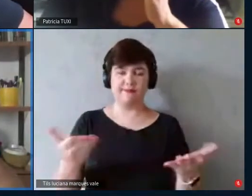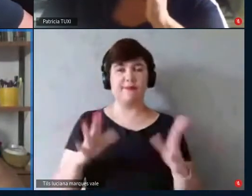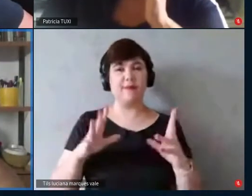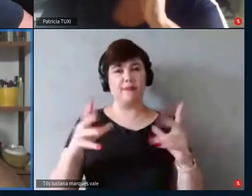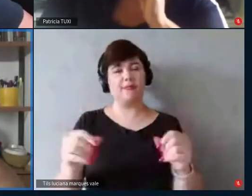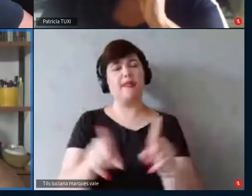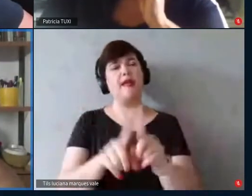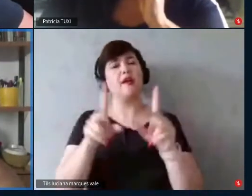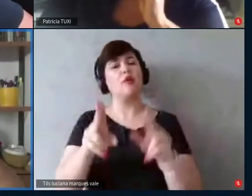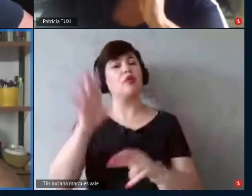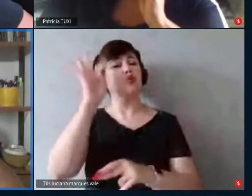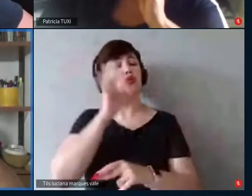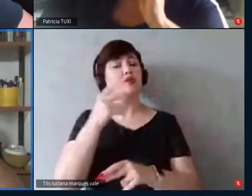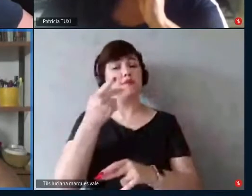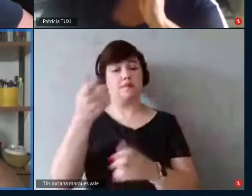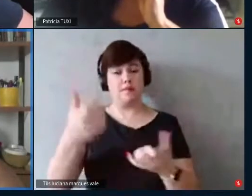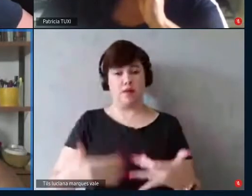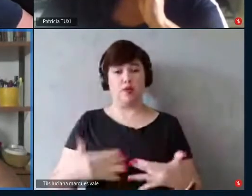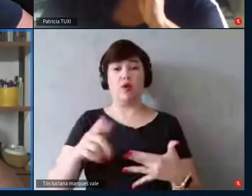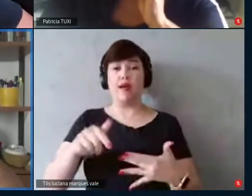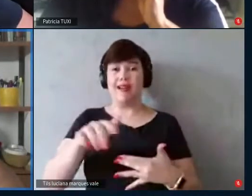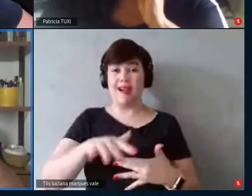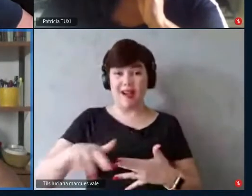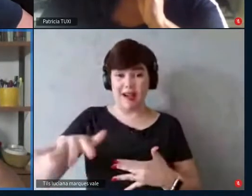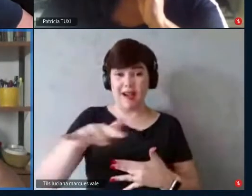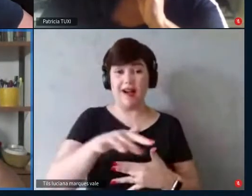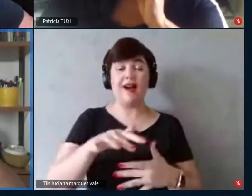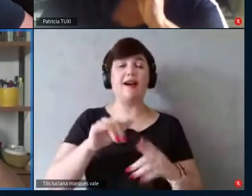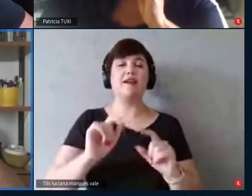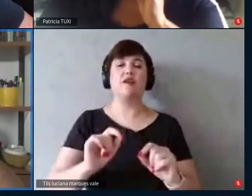como a Tuxo falou, é uma área que está